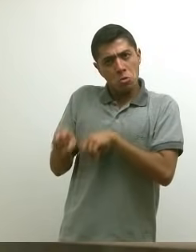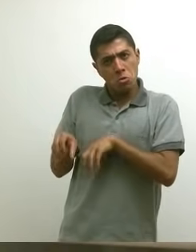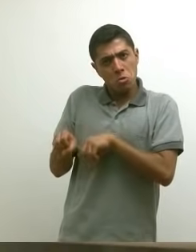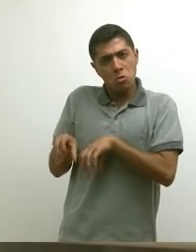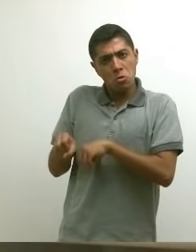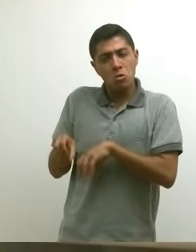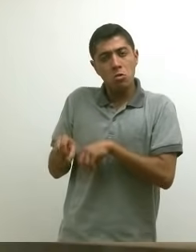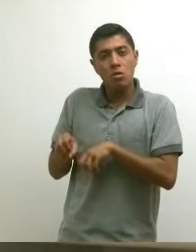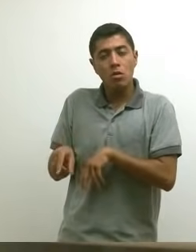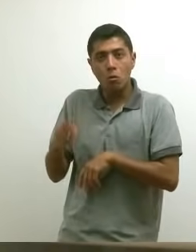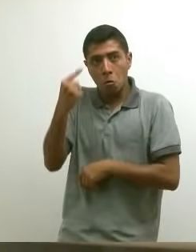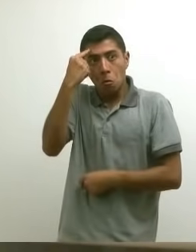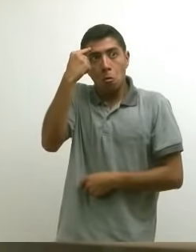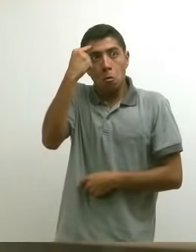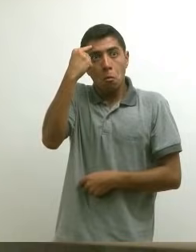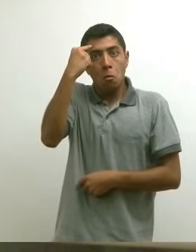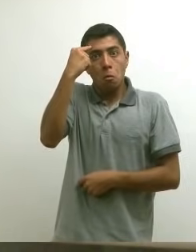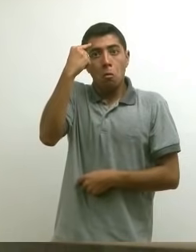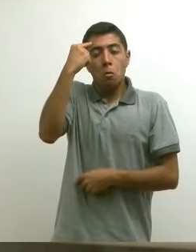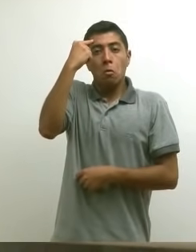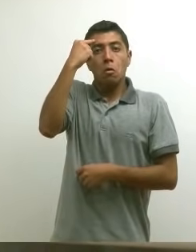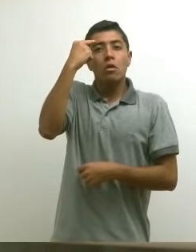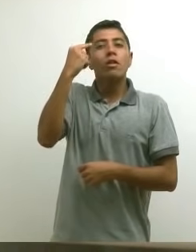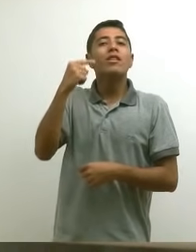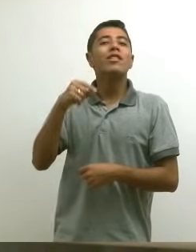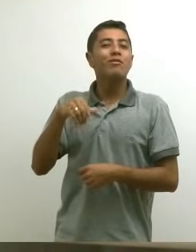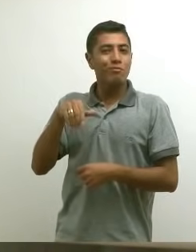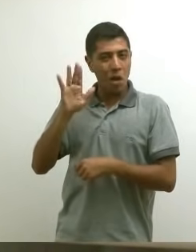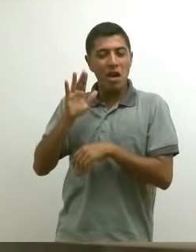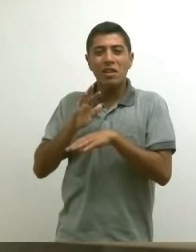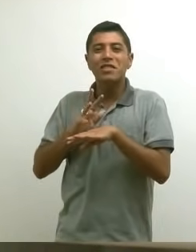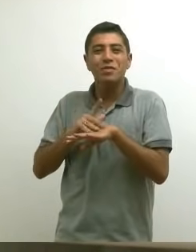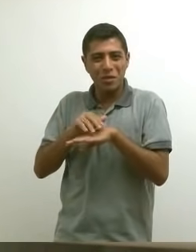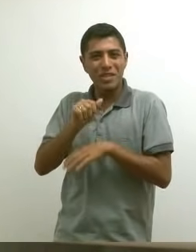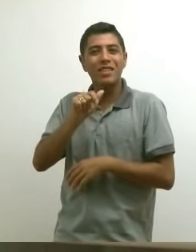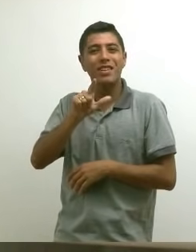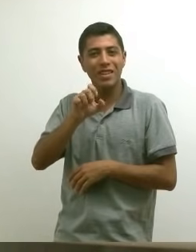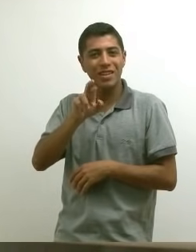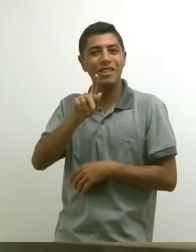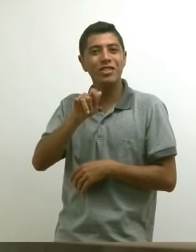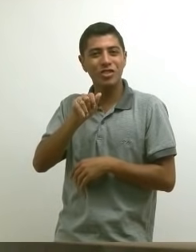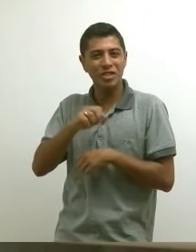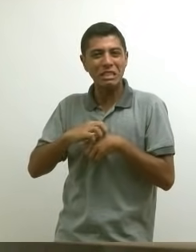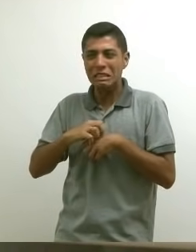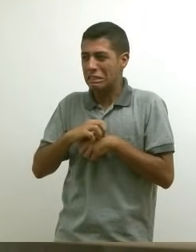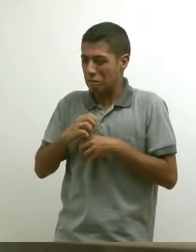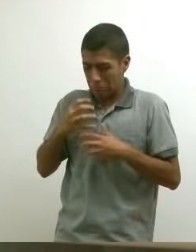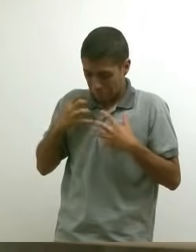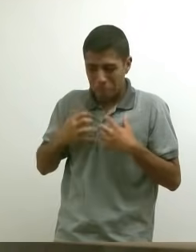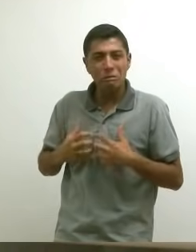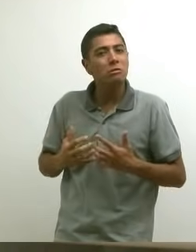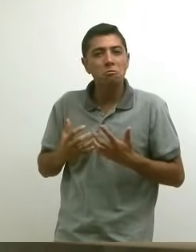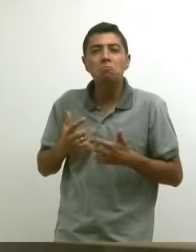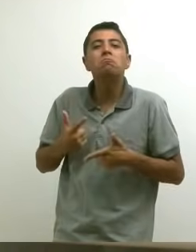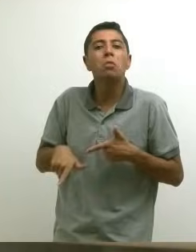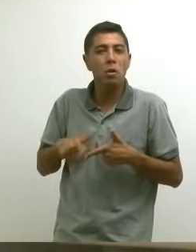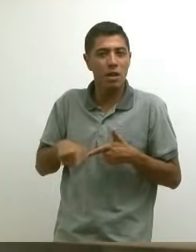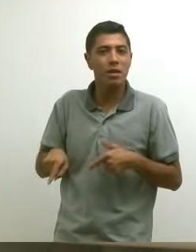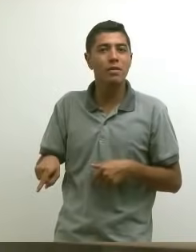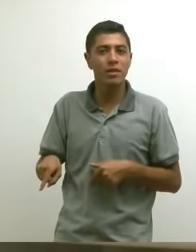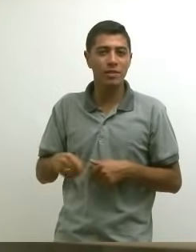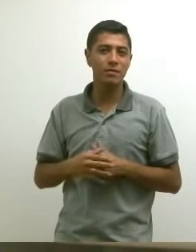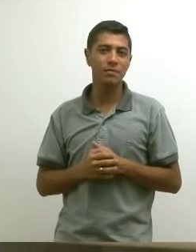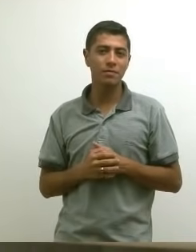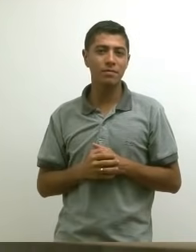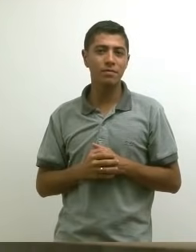todo um processo de reforma no currículo da da noruega por assim desencadeado por uma percepção da grande evasão